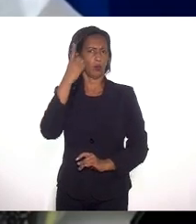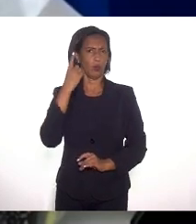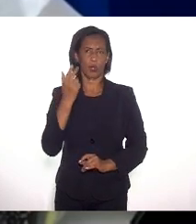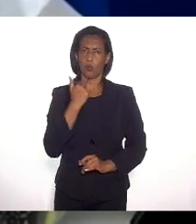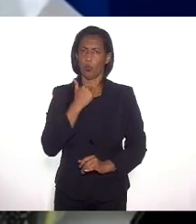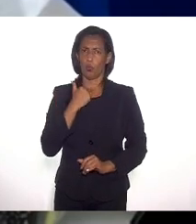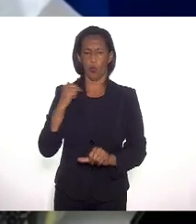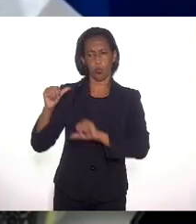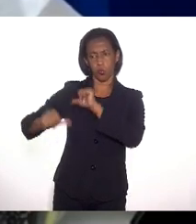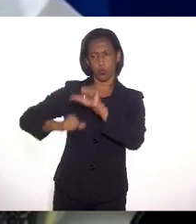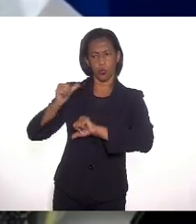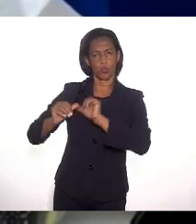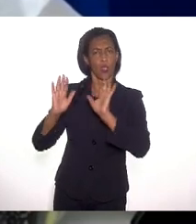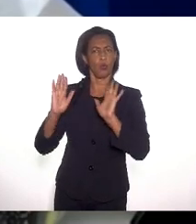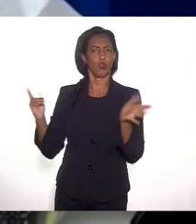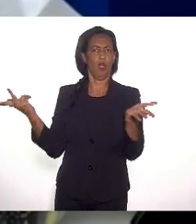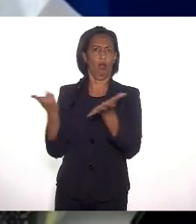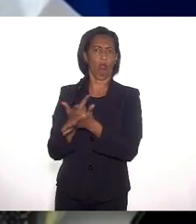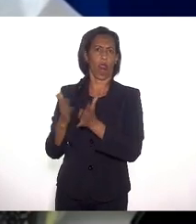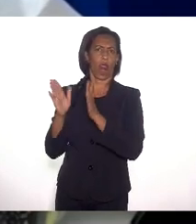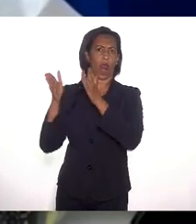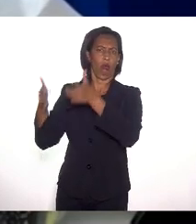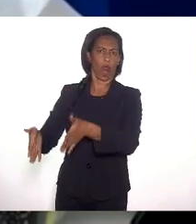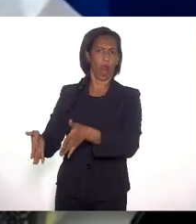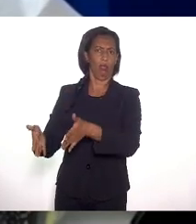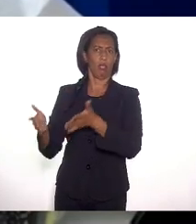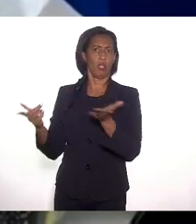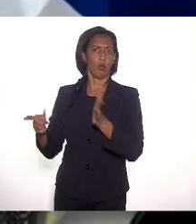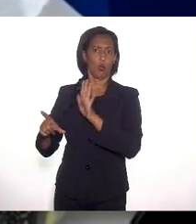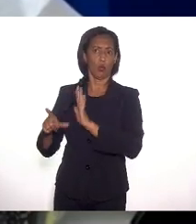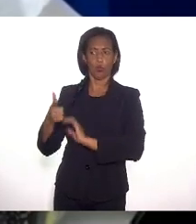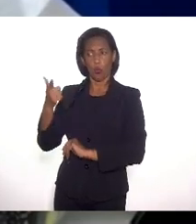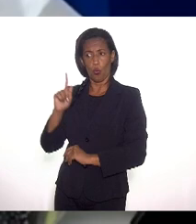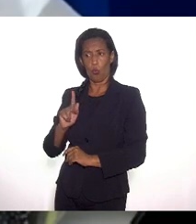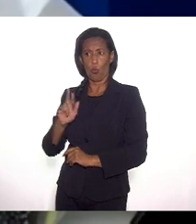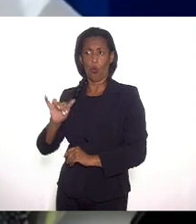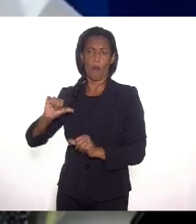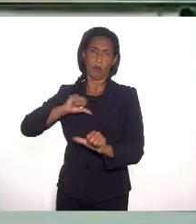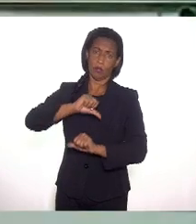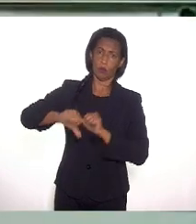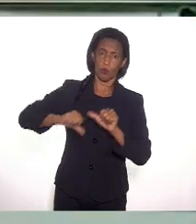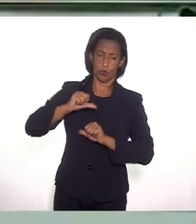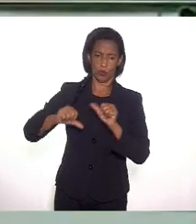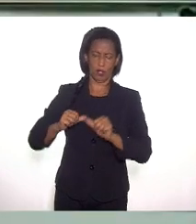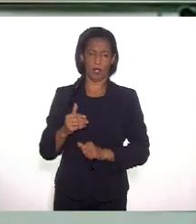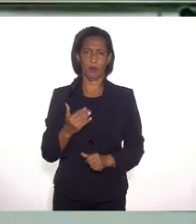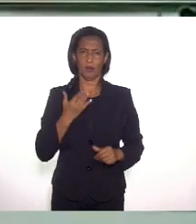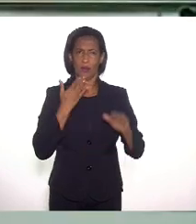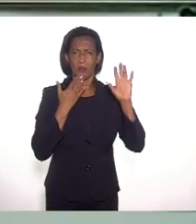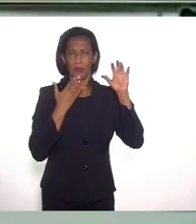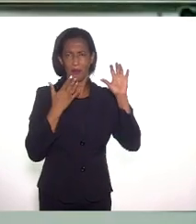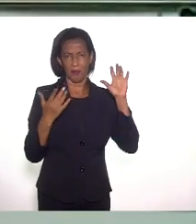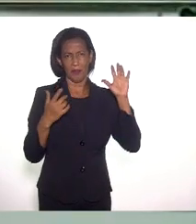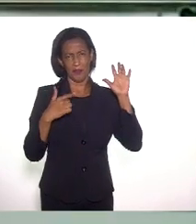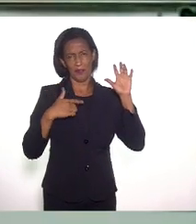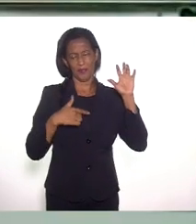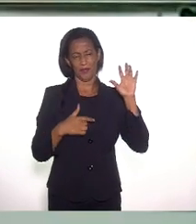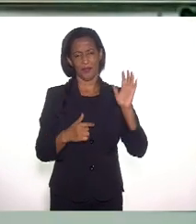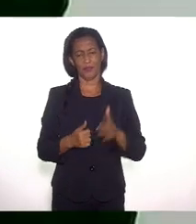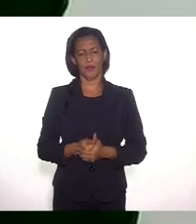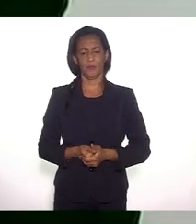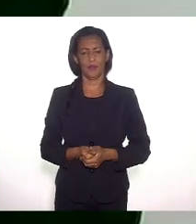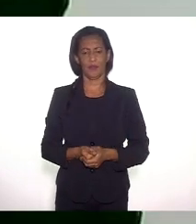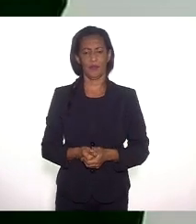estão disciplinadas, ao passo que o Helbert quer modificar a Lei de 99. É isso. Posso pedir uma parte ao deputado Valdec?